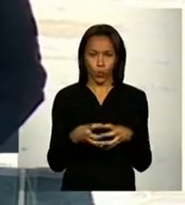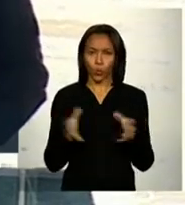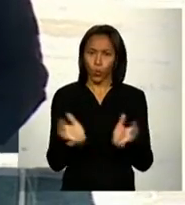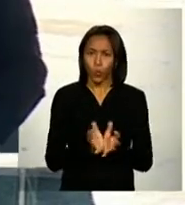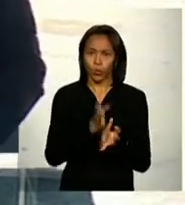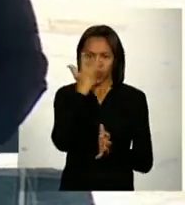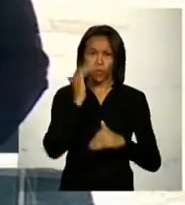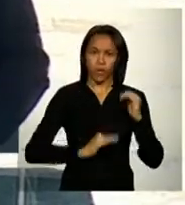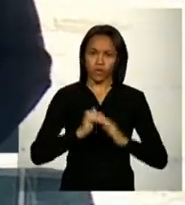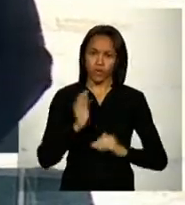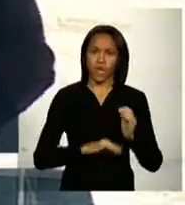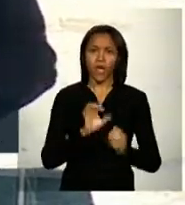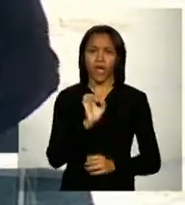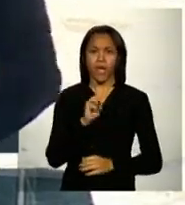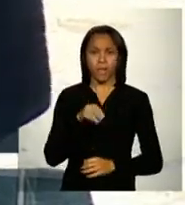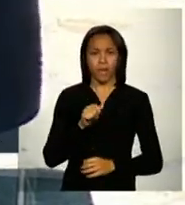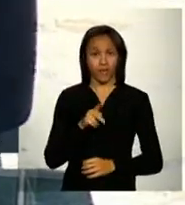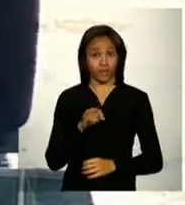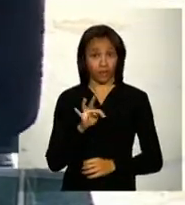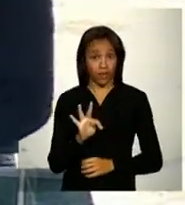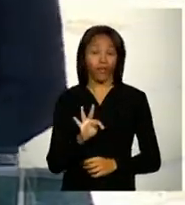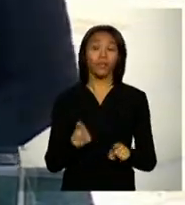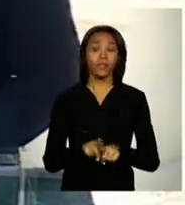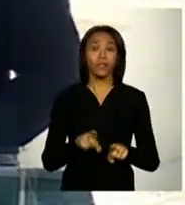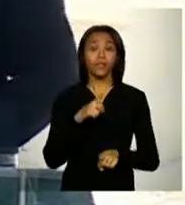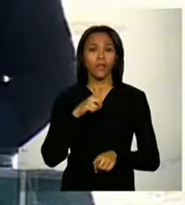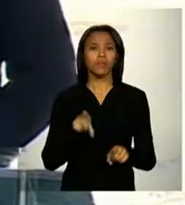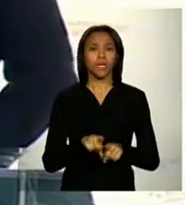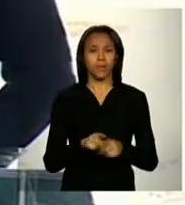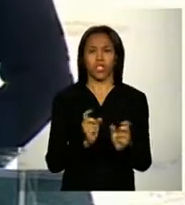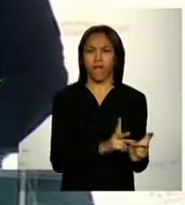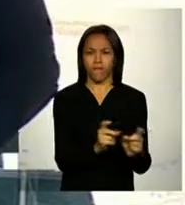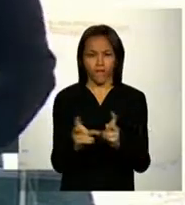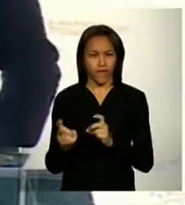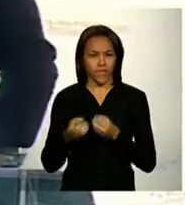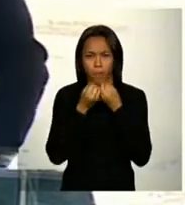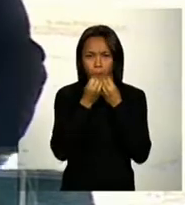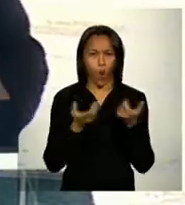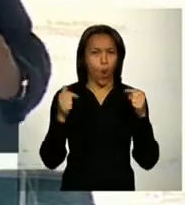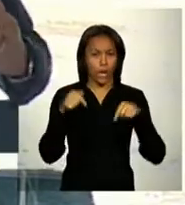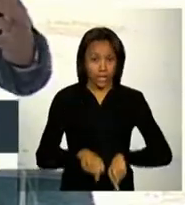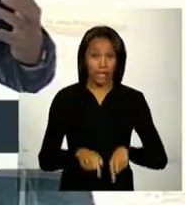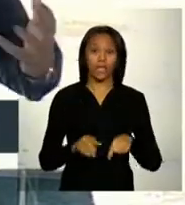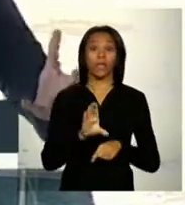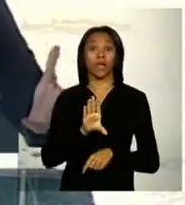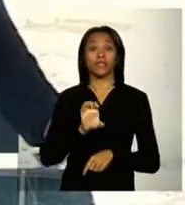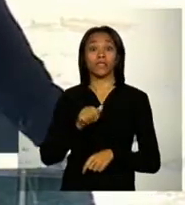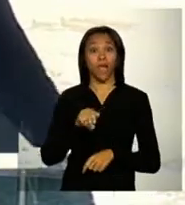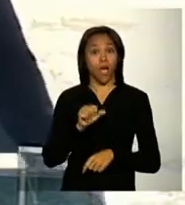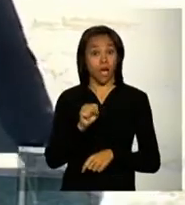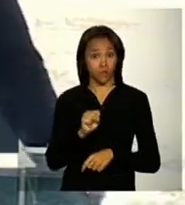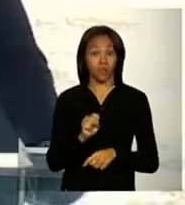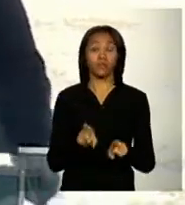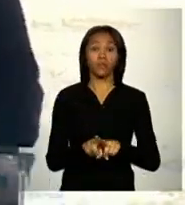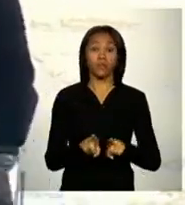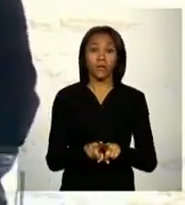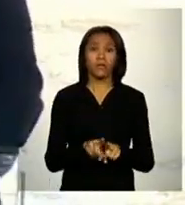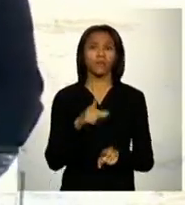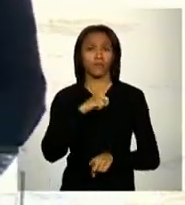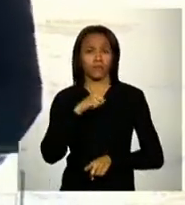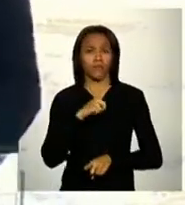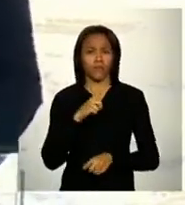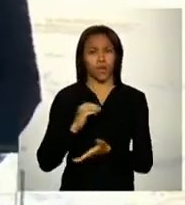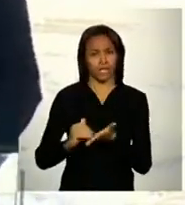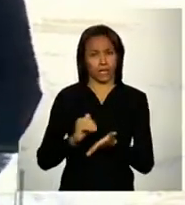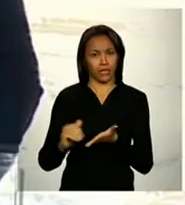da Emater temos uma estrutura de comercialização aqui maravilhosa aqui na Ceasa e também a